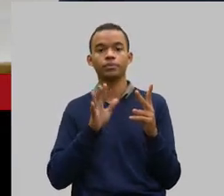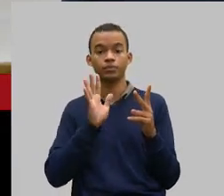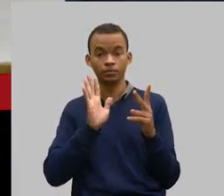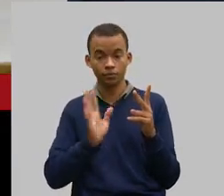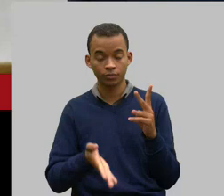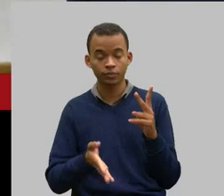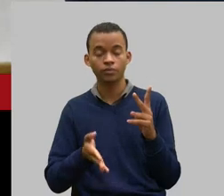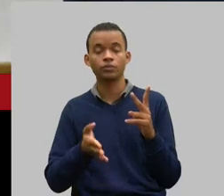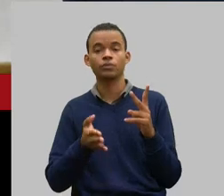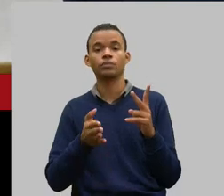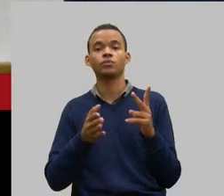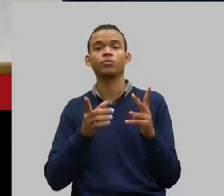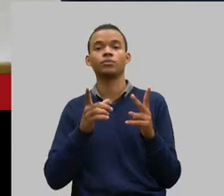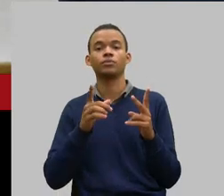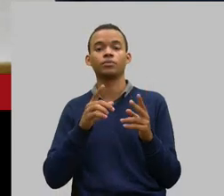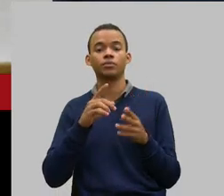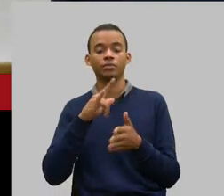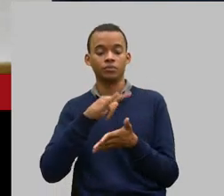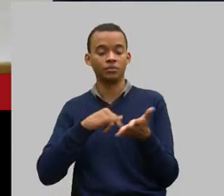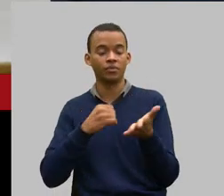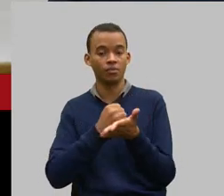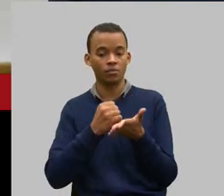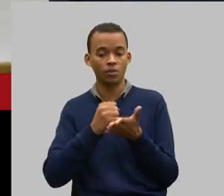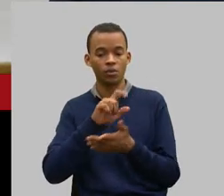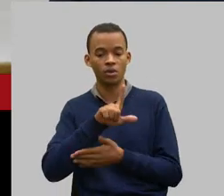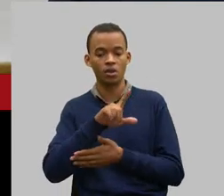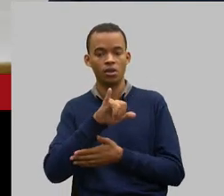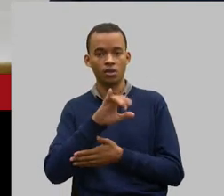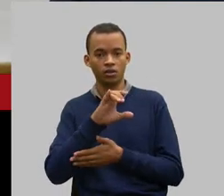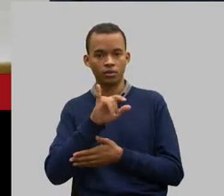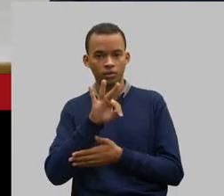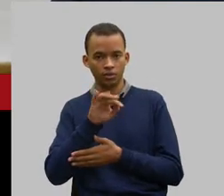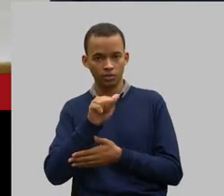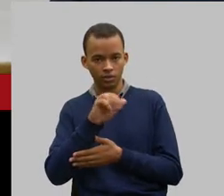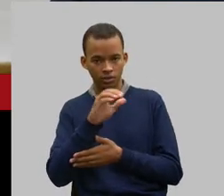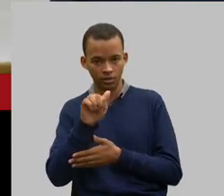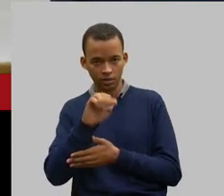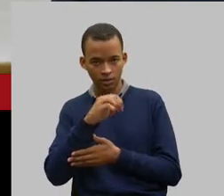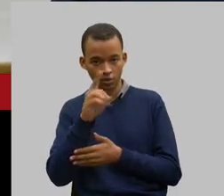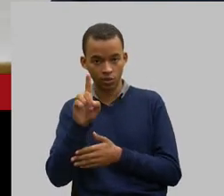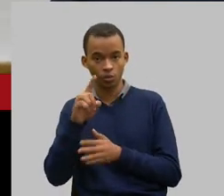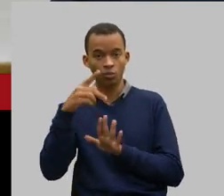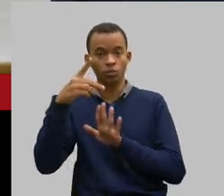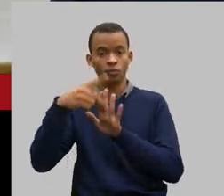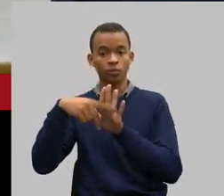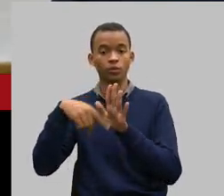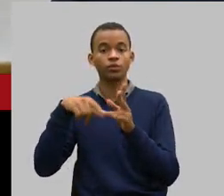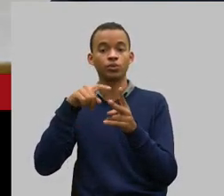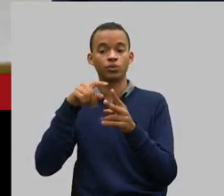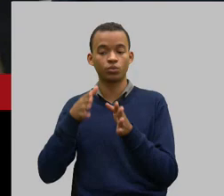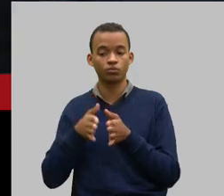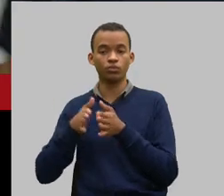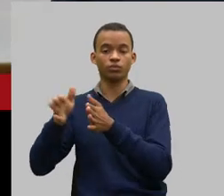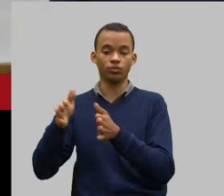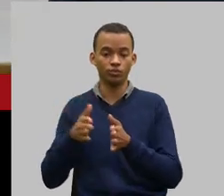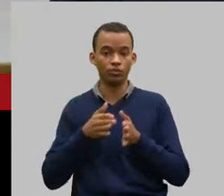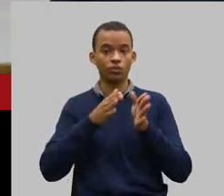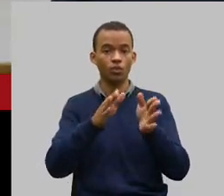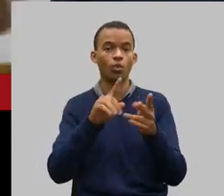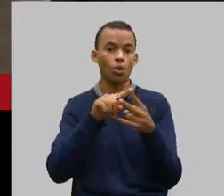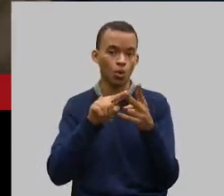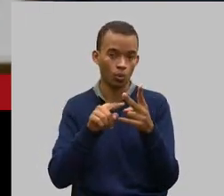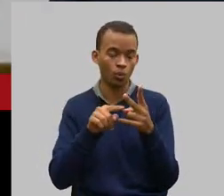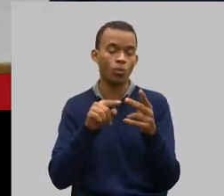o projeto de duas estradas uma é a estrada que liga Coração de Jesus a Ibiaí e que faz